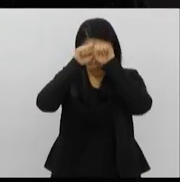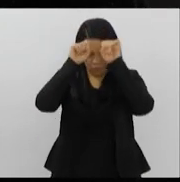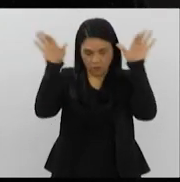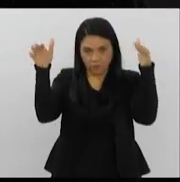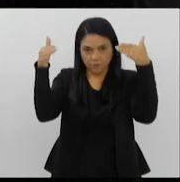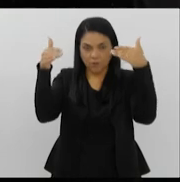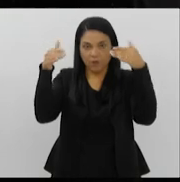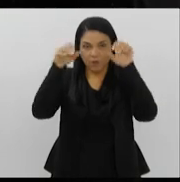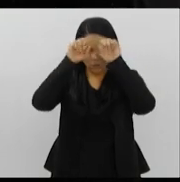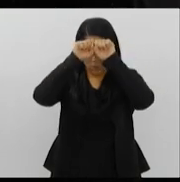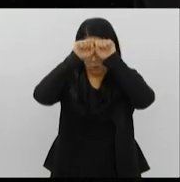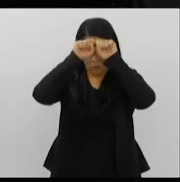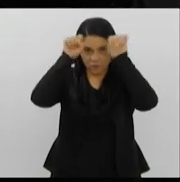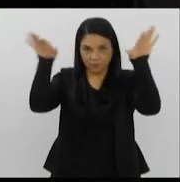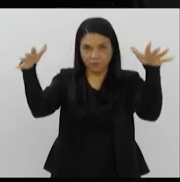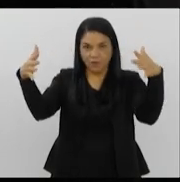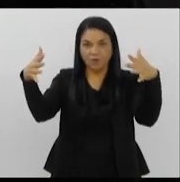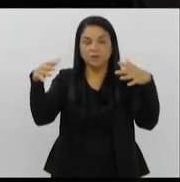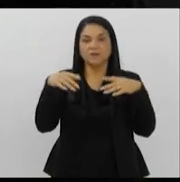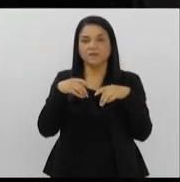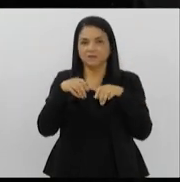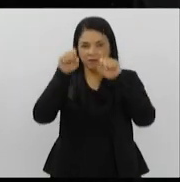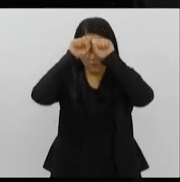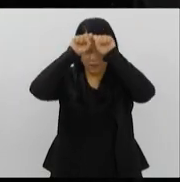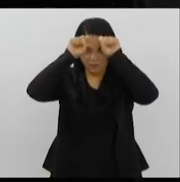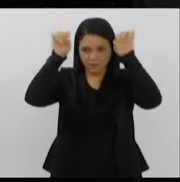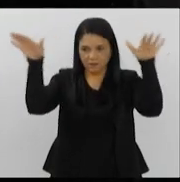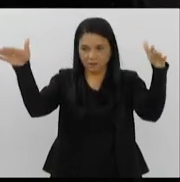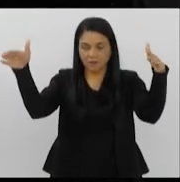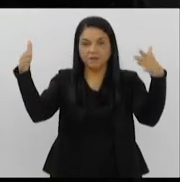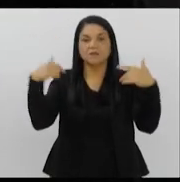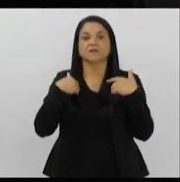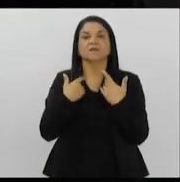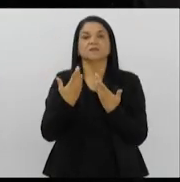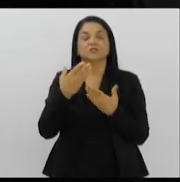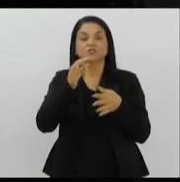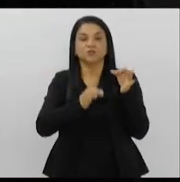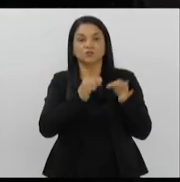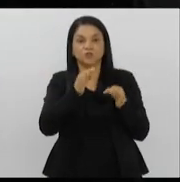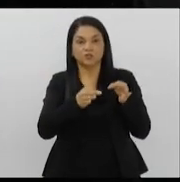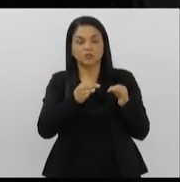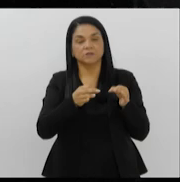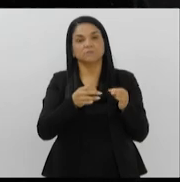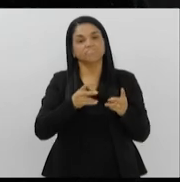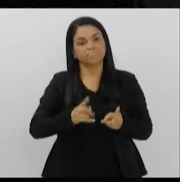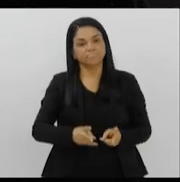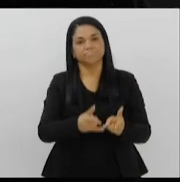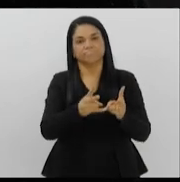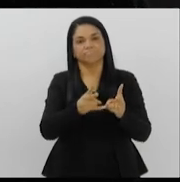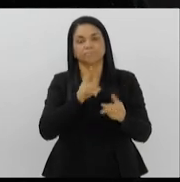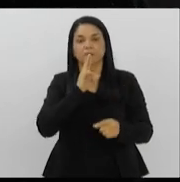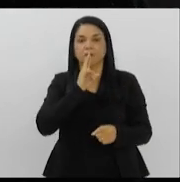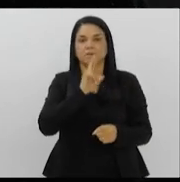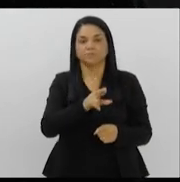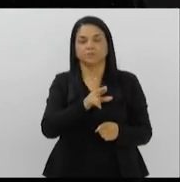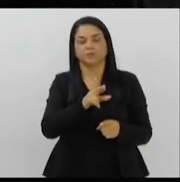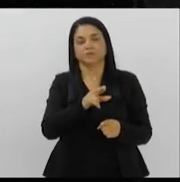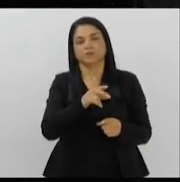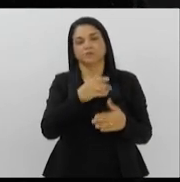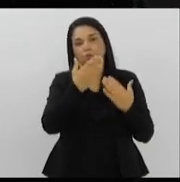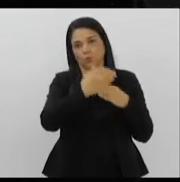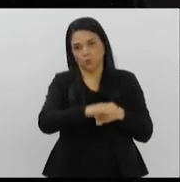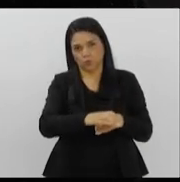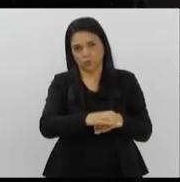decisão majoritária foi para manter o resultado do concurso. E que a